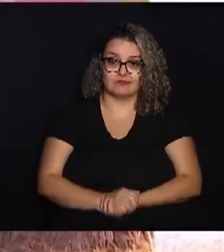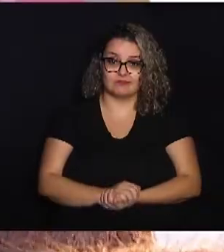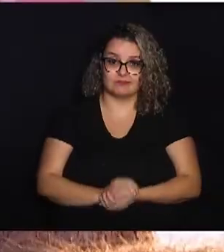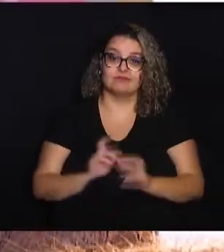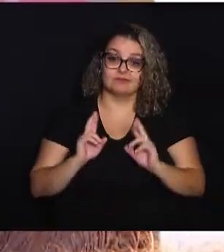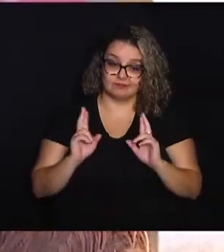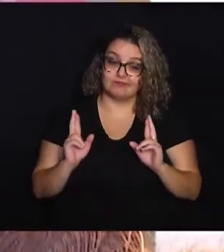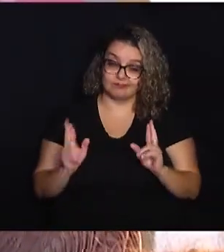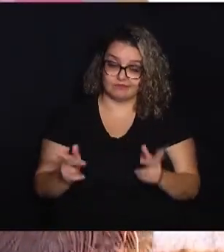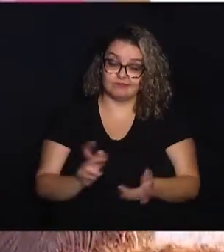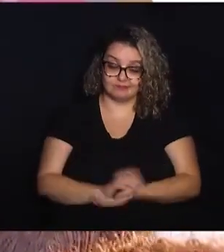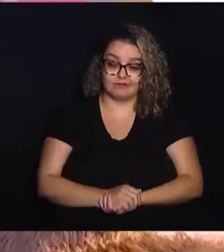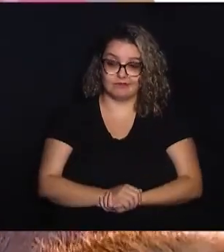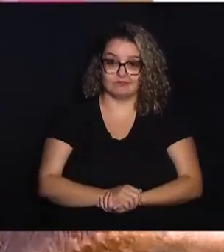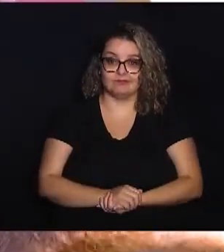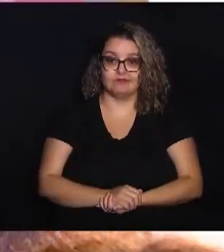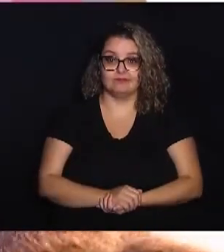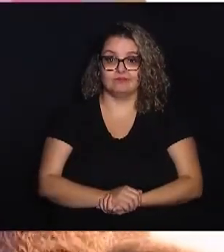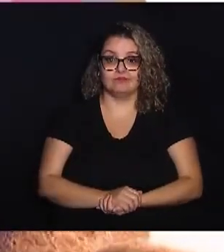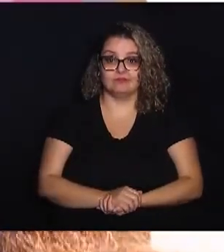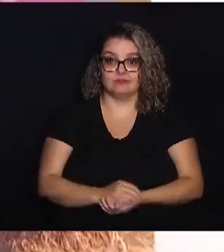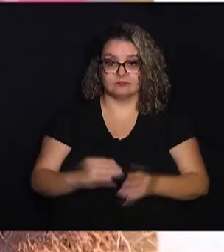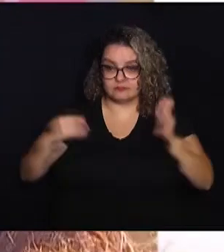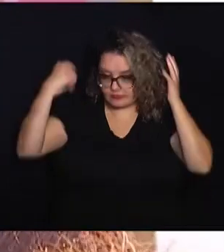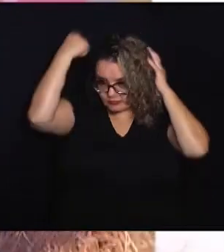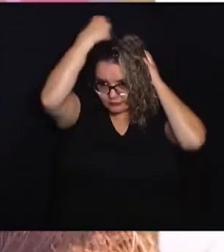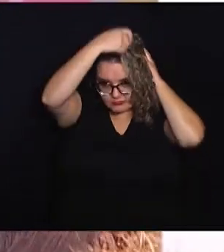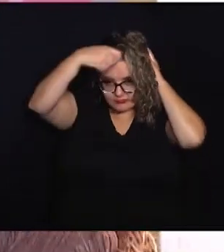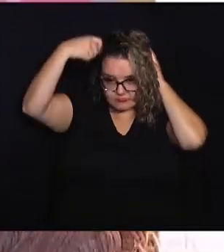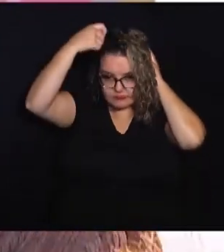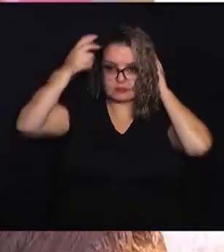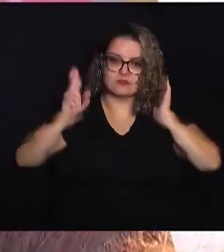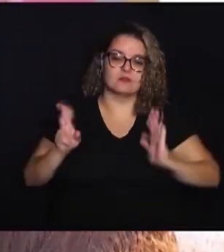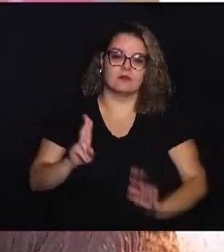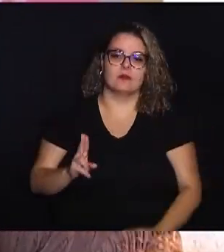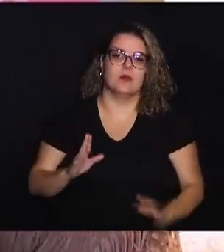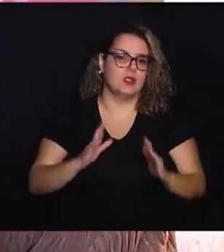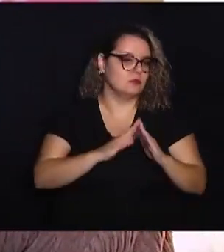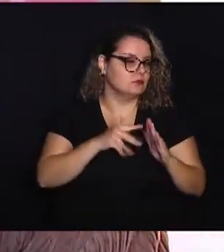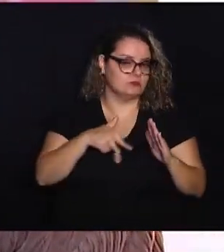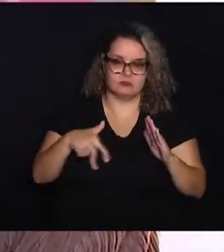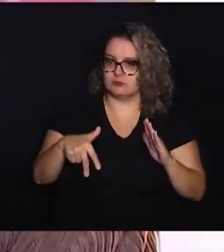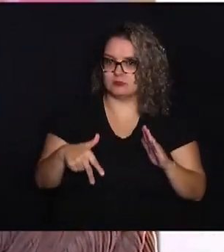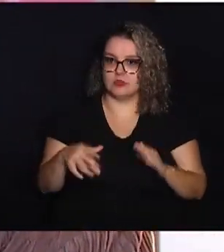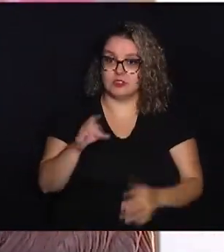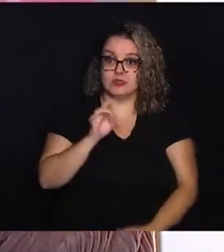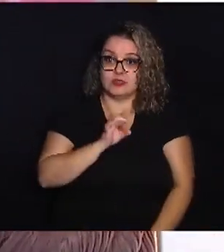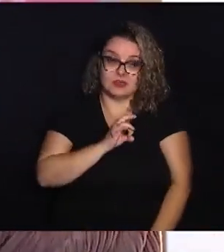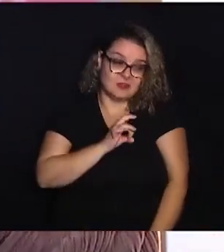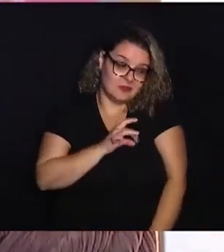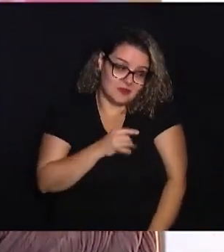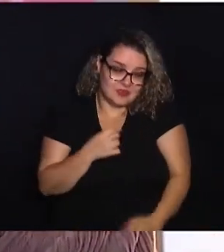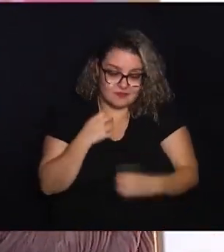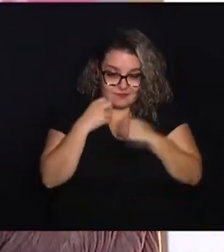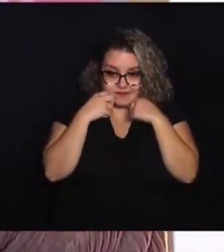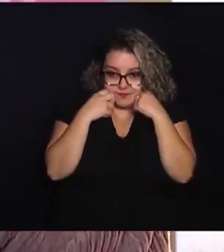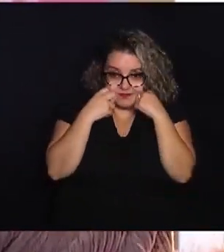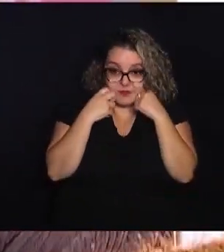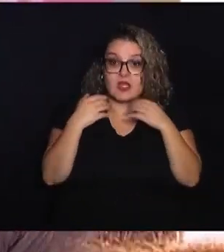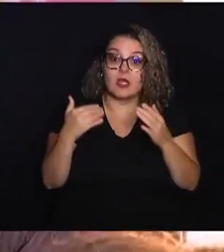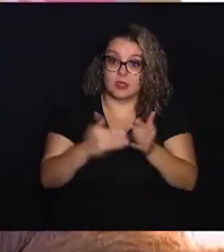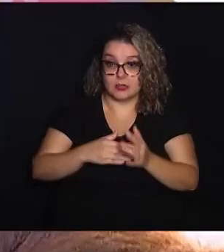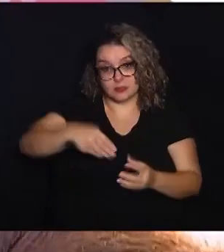diferente. Eu sempre usei lenço, não saía de casa. Eu tinha muita vergonha de sair de casa, até com lenço.